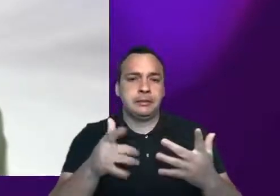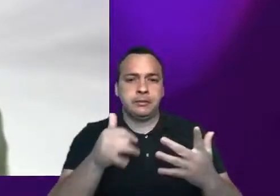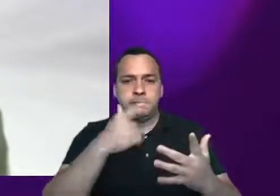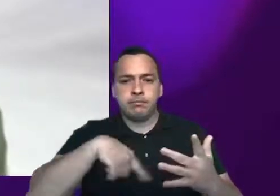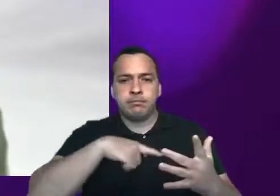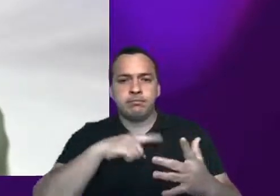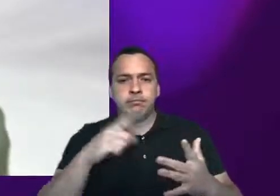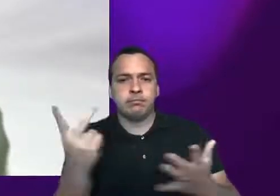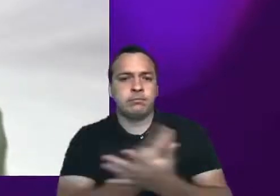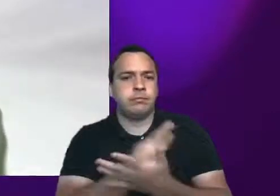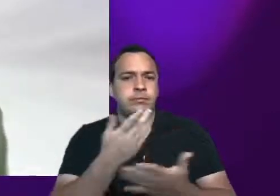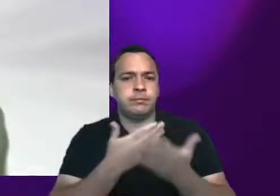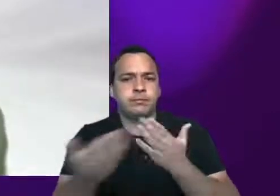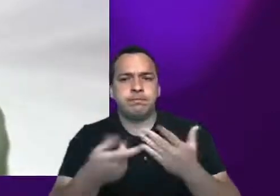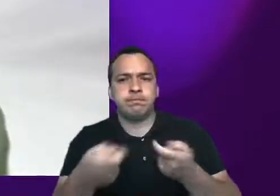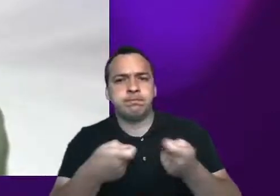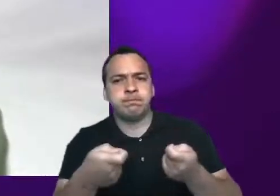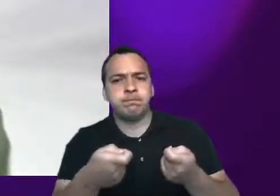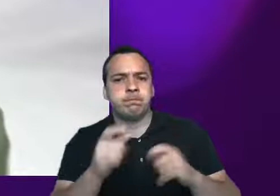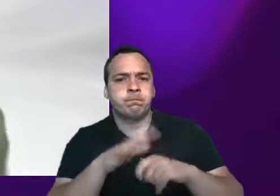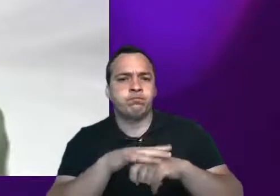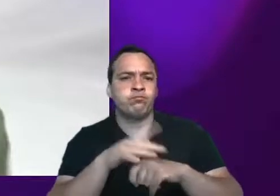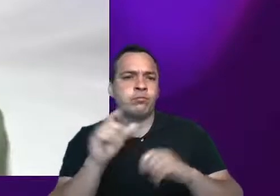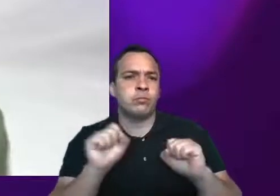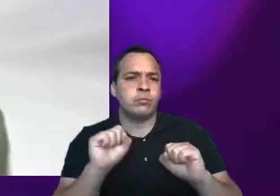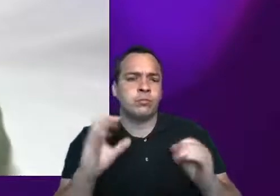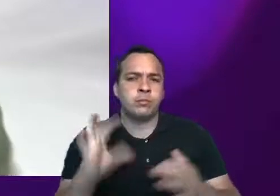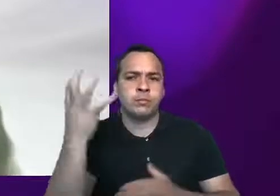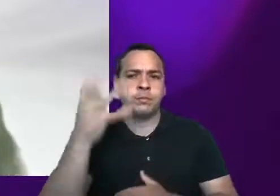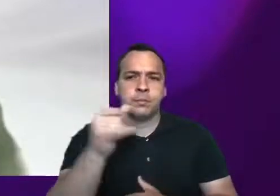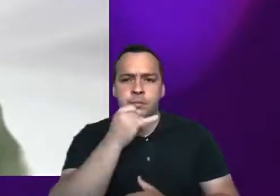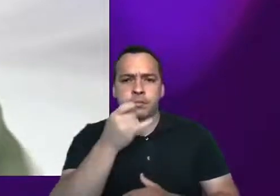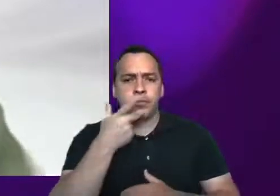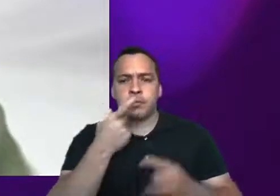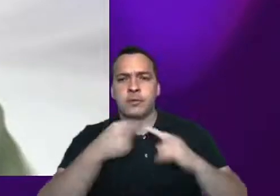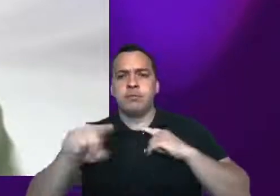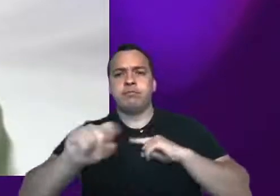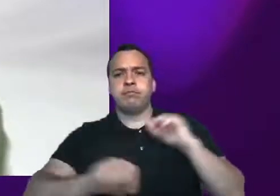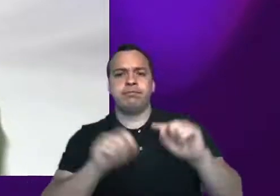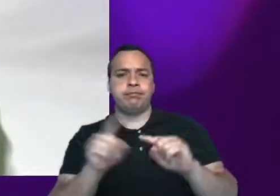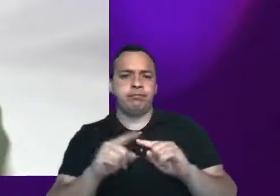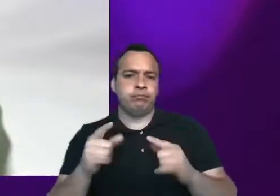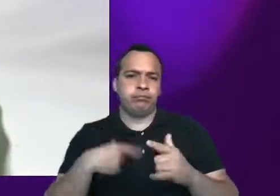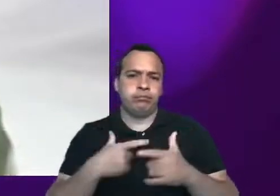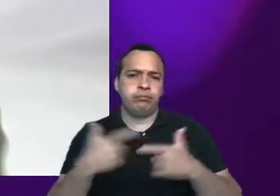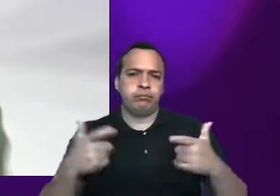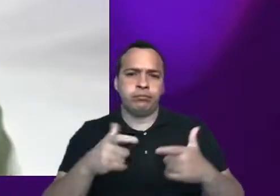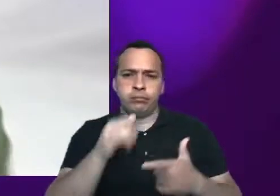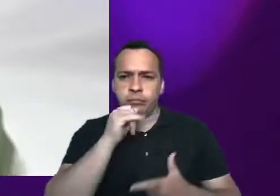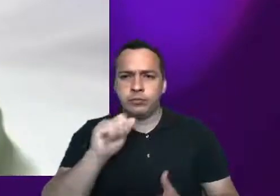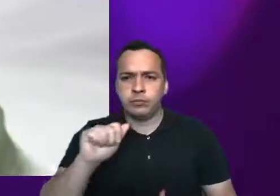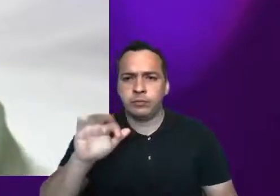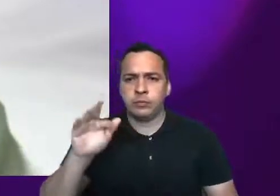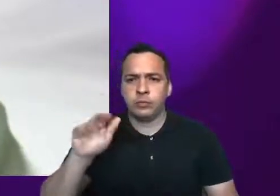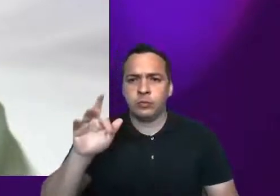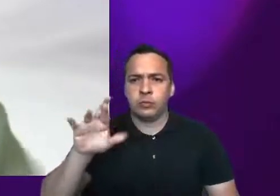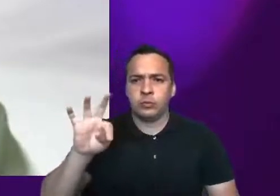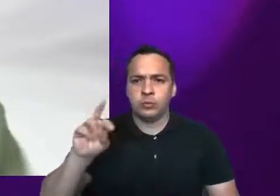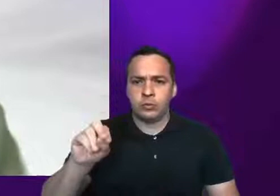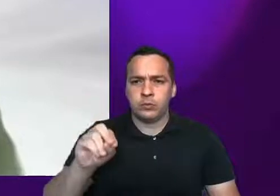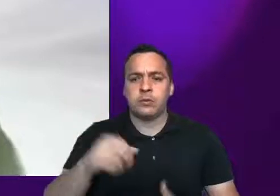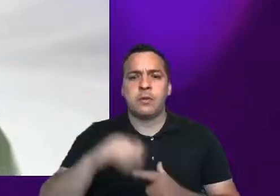está perdendo o controle da doença e a gente acaba contraindicando. Classicamente, uma alfa-feto maior de 200,